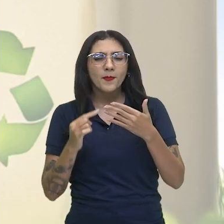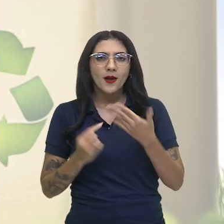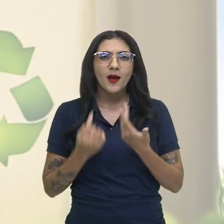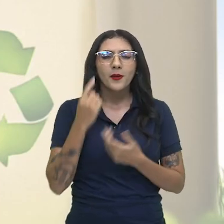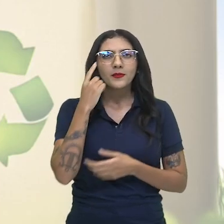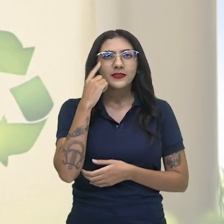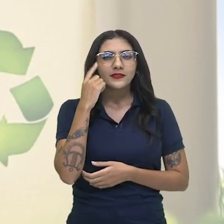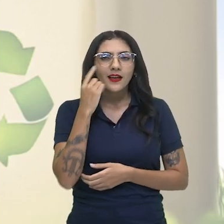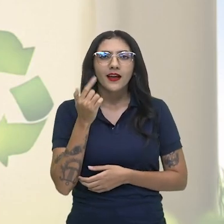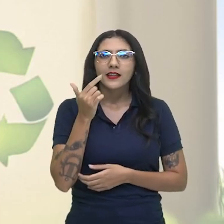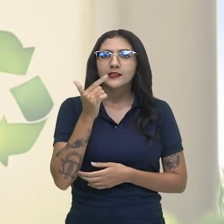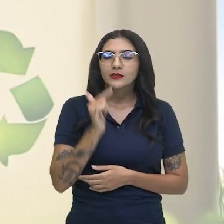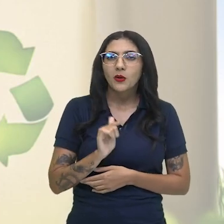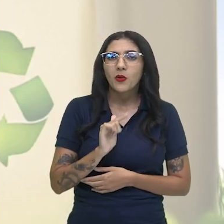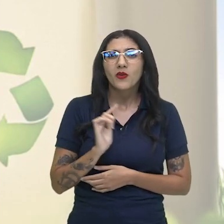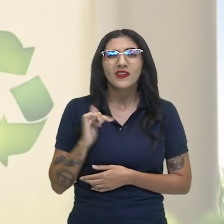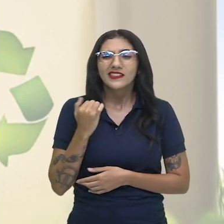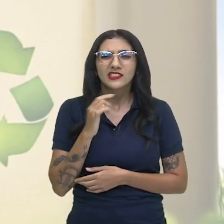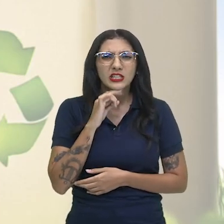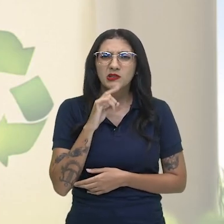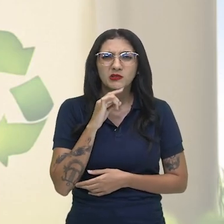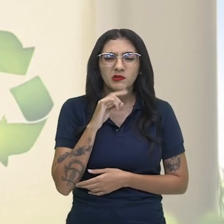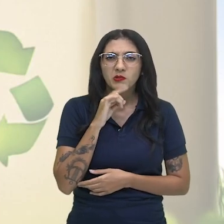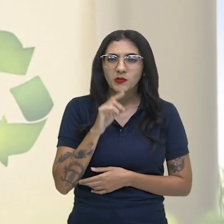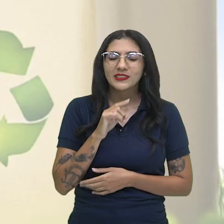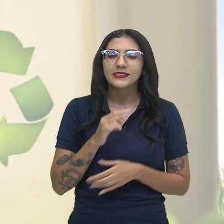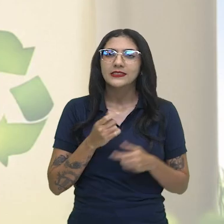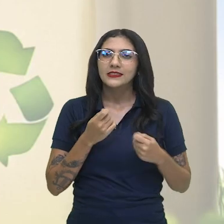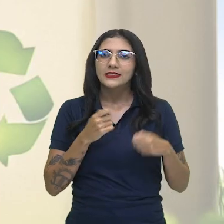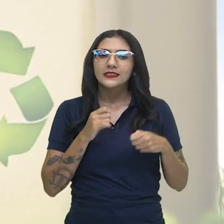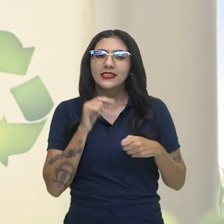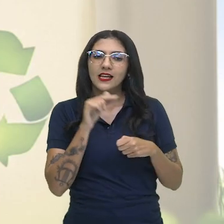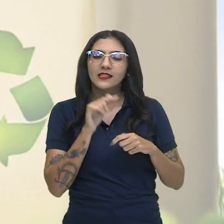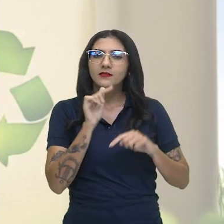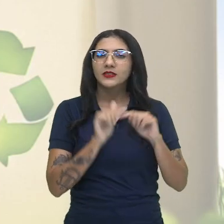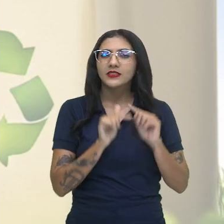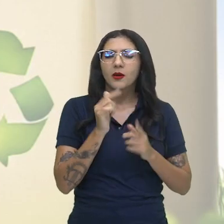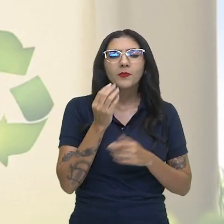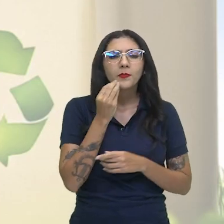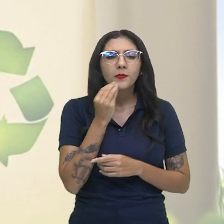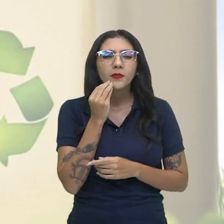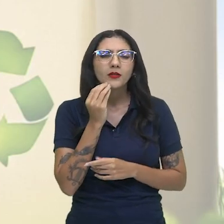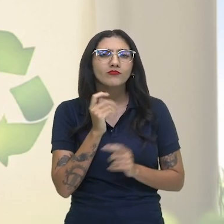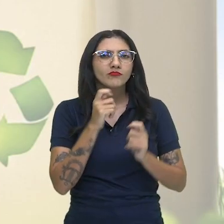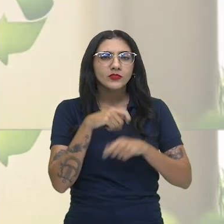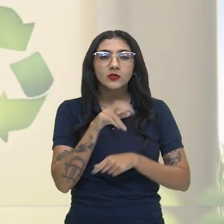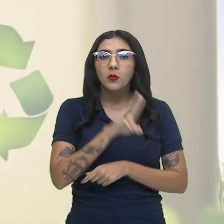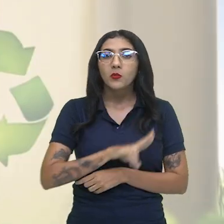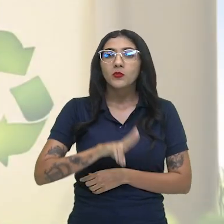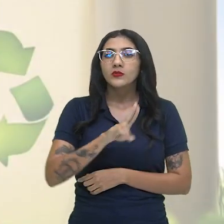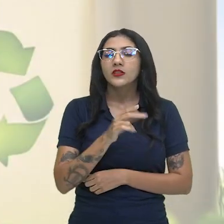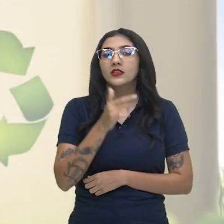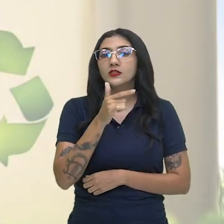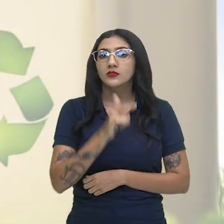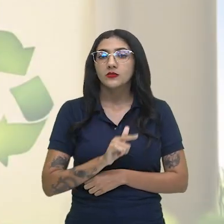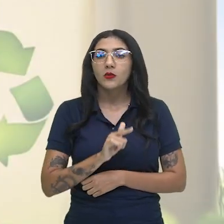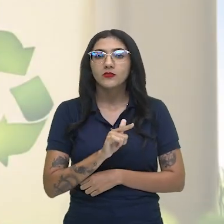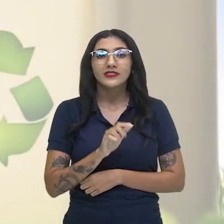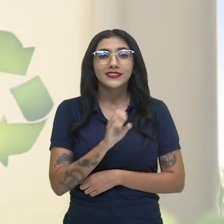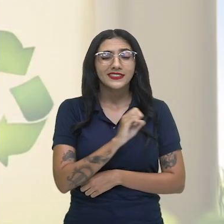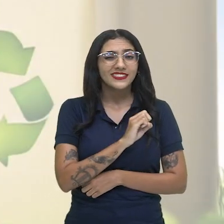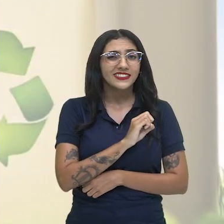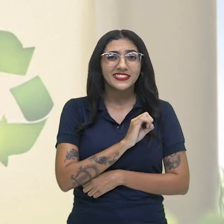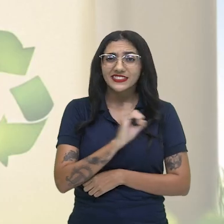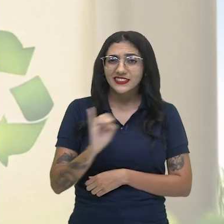você não conseguiu evitar o consumo, tem aquele material, então tente reutilizar. Se não for